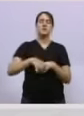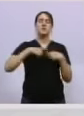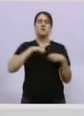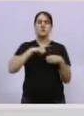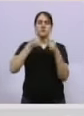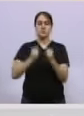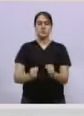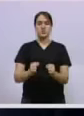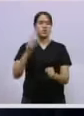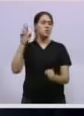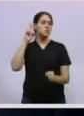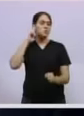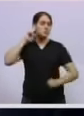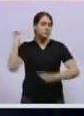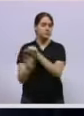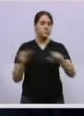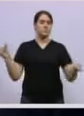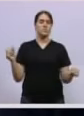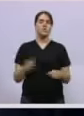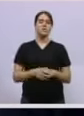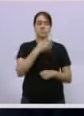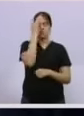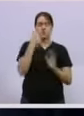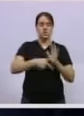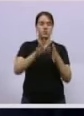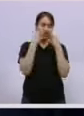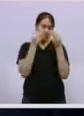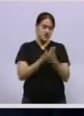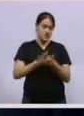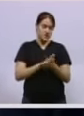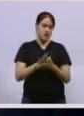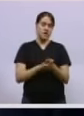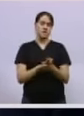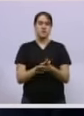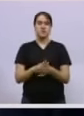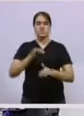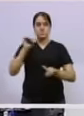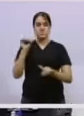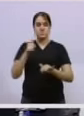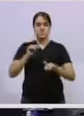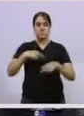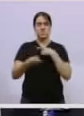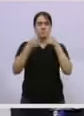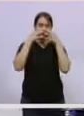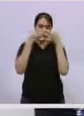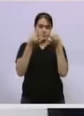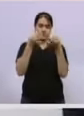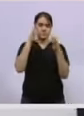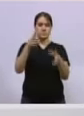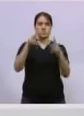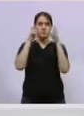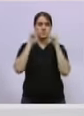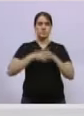de acordar aqueles que estão dormindo, que já não escutam mais nada, num sono letárgico, ou até mesmo num cumprimento de